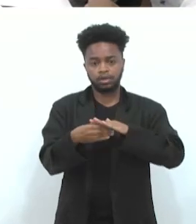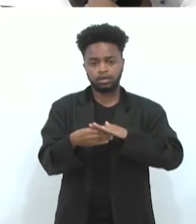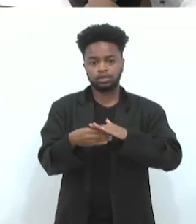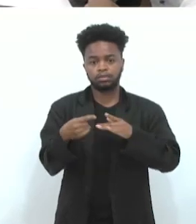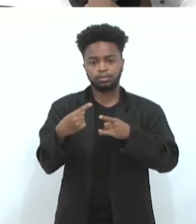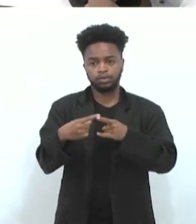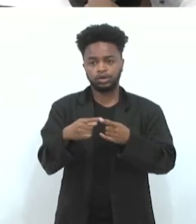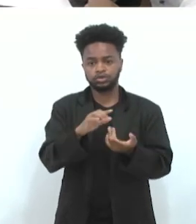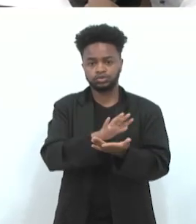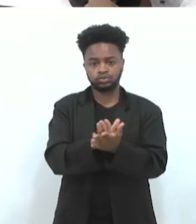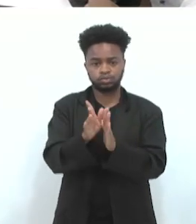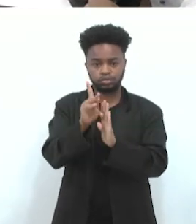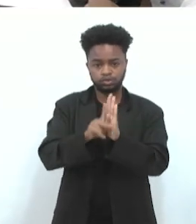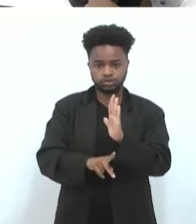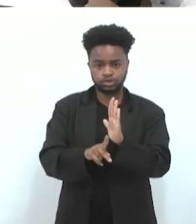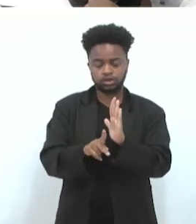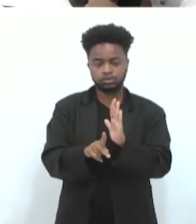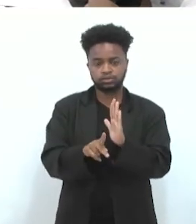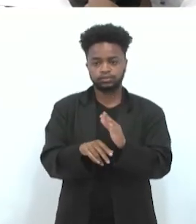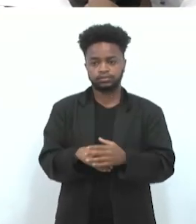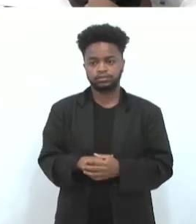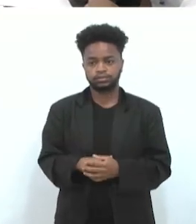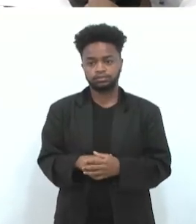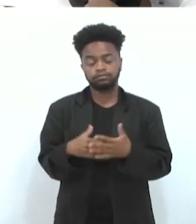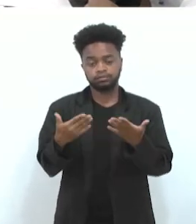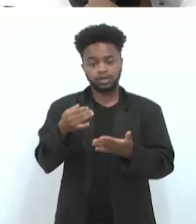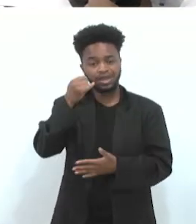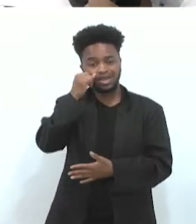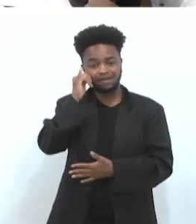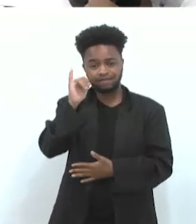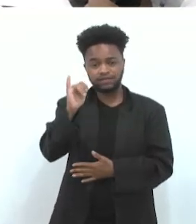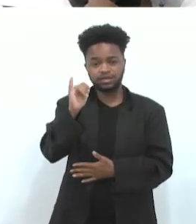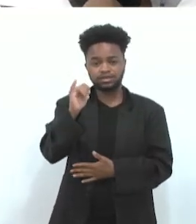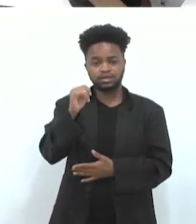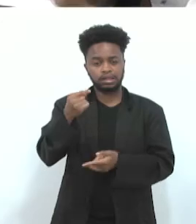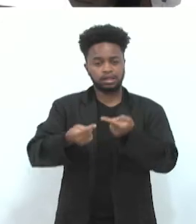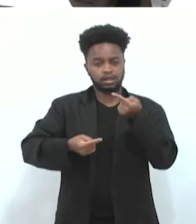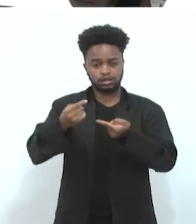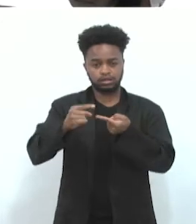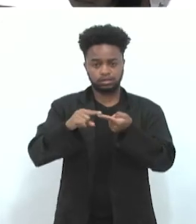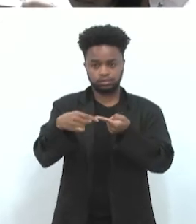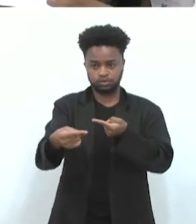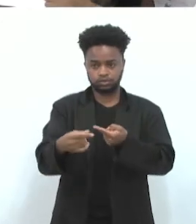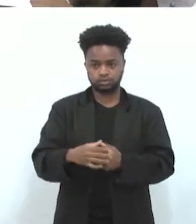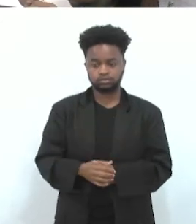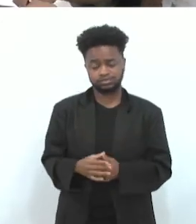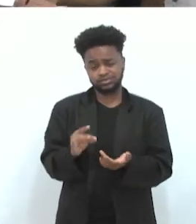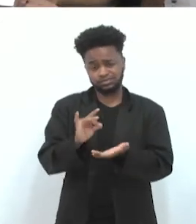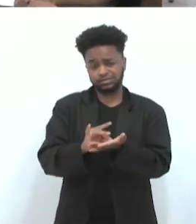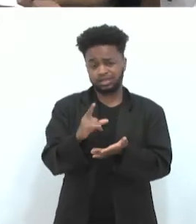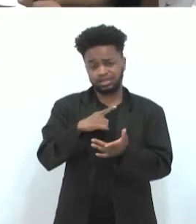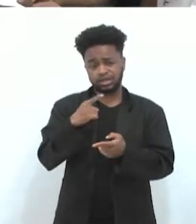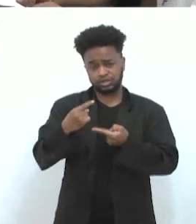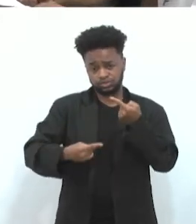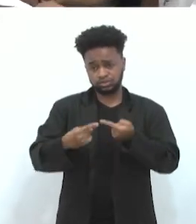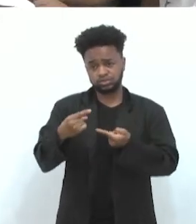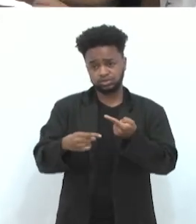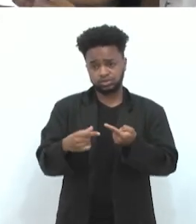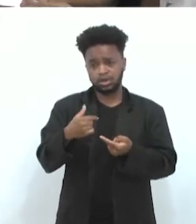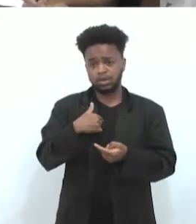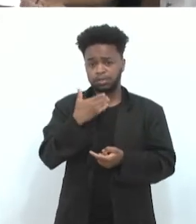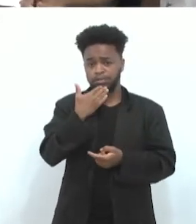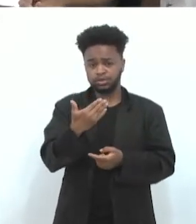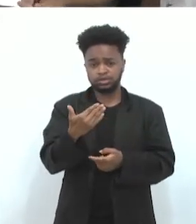o projeto original, não há destaque, que a gente evita de destacar e criar mais polêmica na hora. Na verdade, a polêmica vai haver. Eu vou pedir verificação, vou